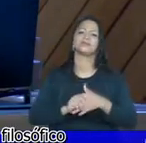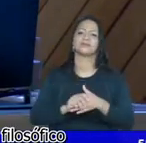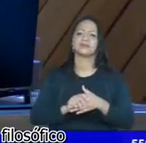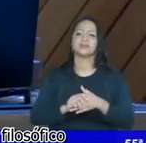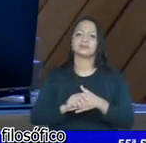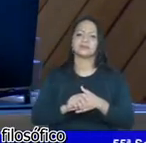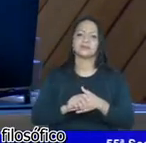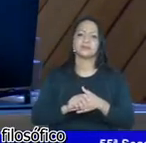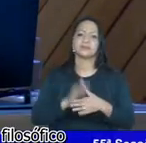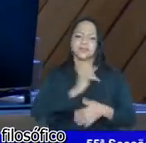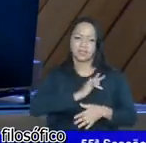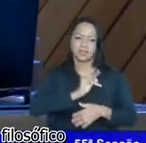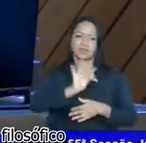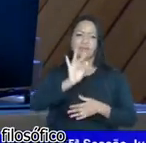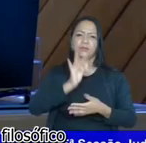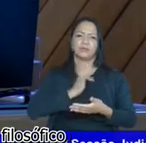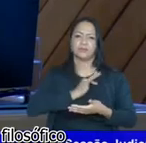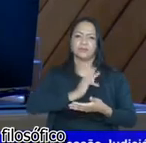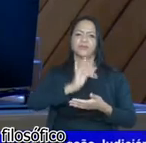é?